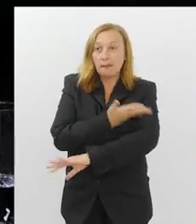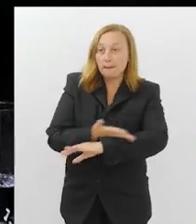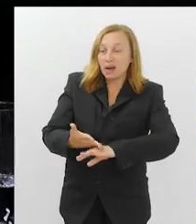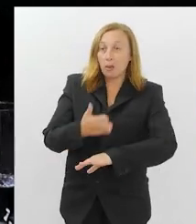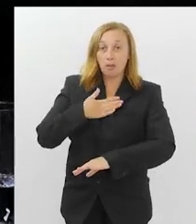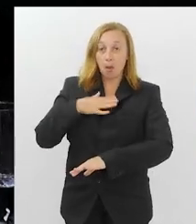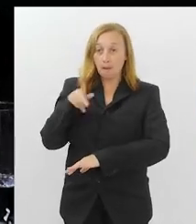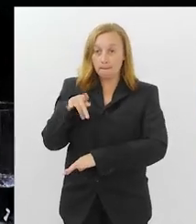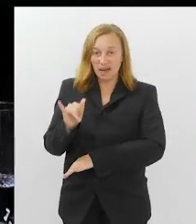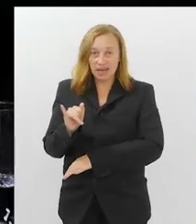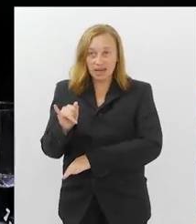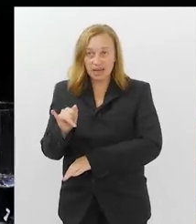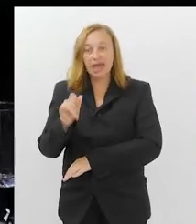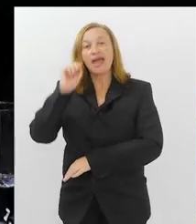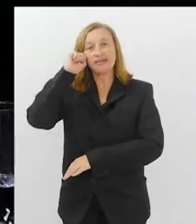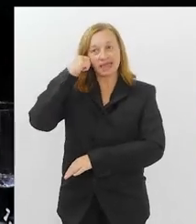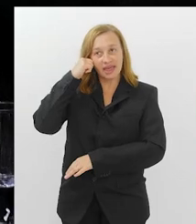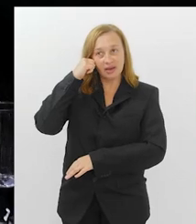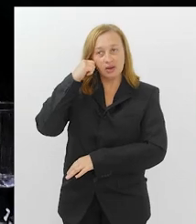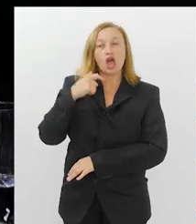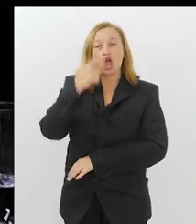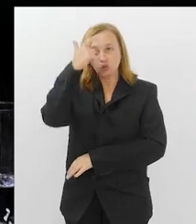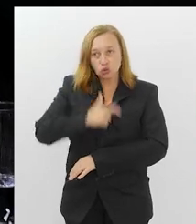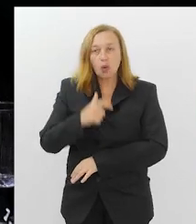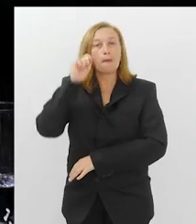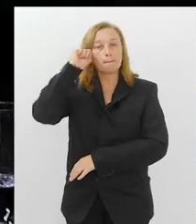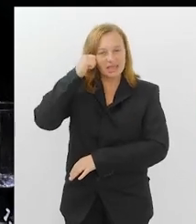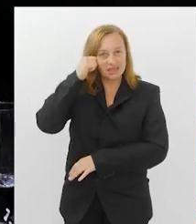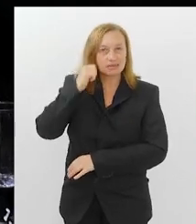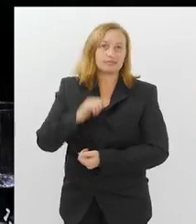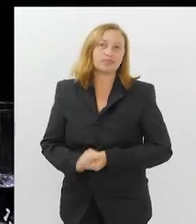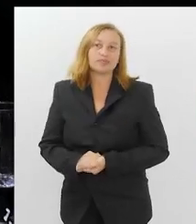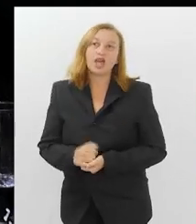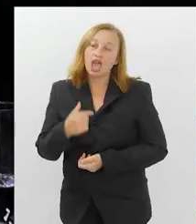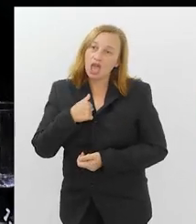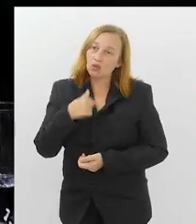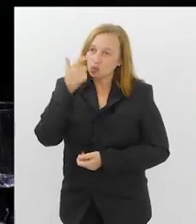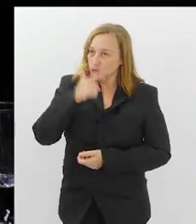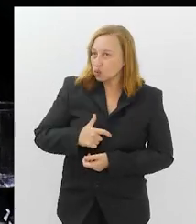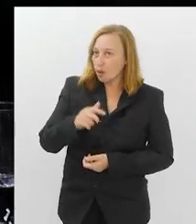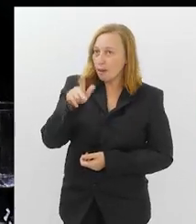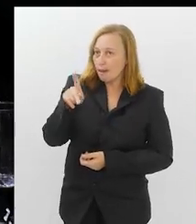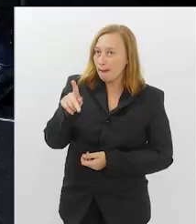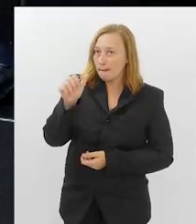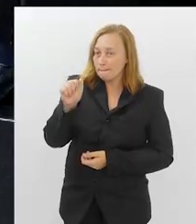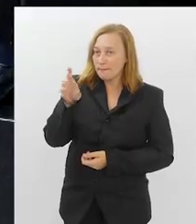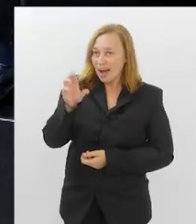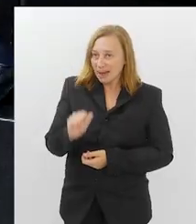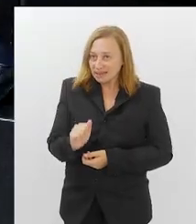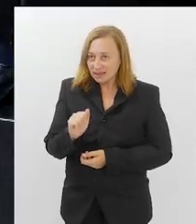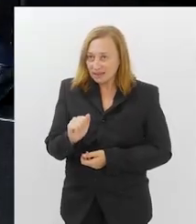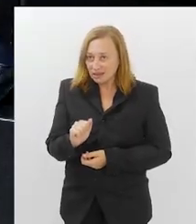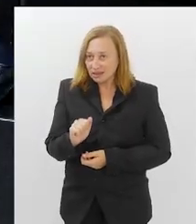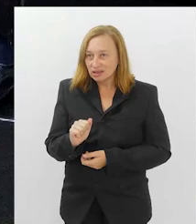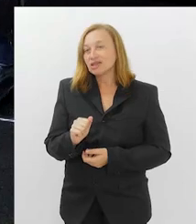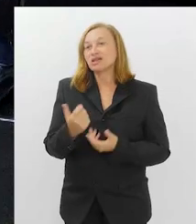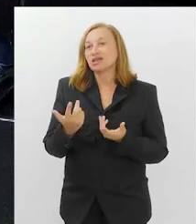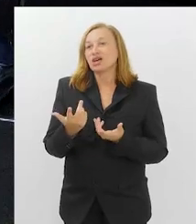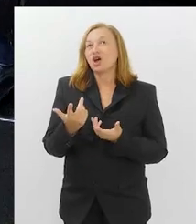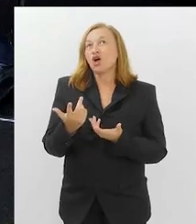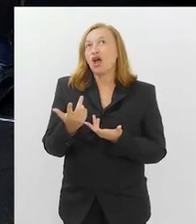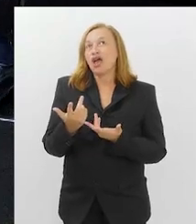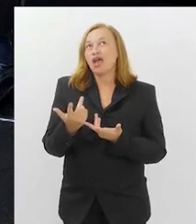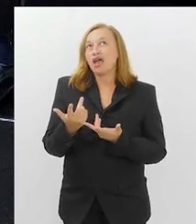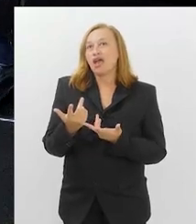tenho total consciência de quem eu sou. Eu sou preta. Eu sou parda, fruto de um resultado não